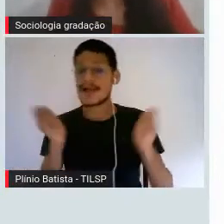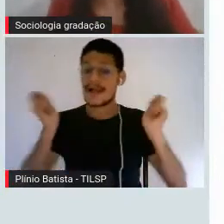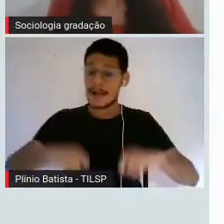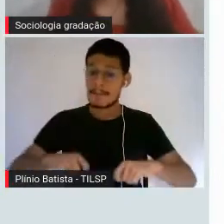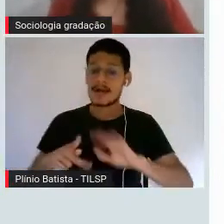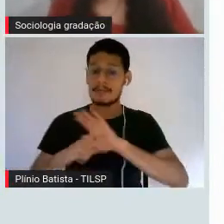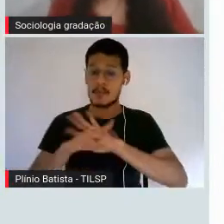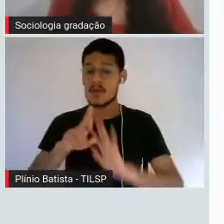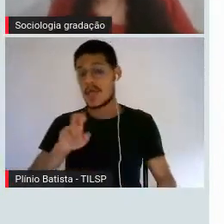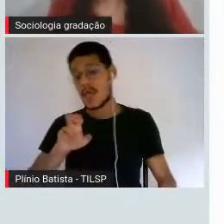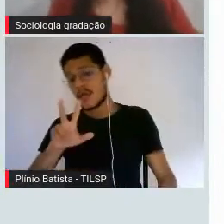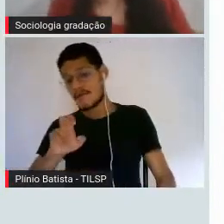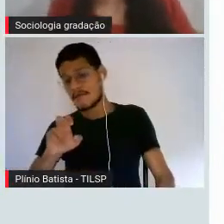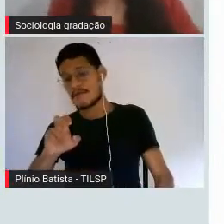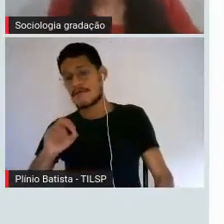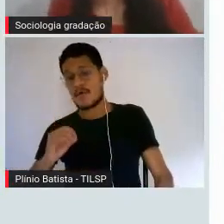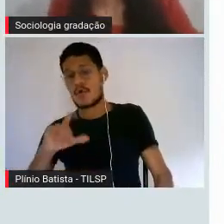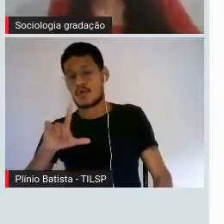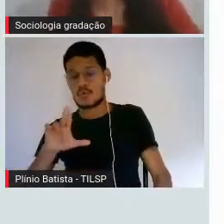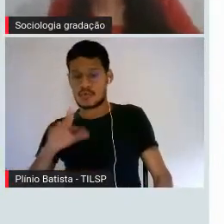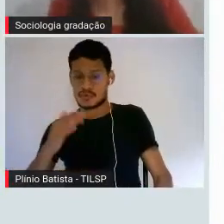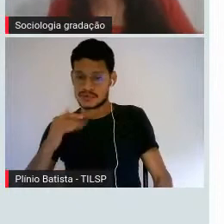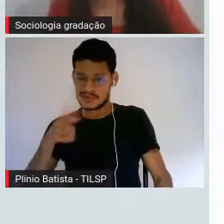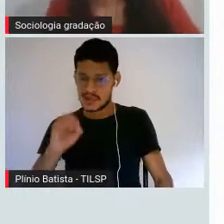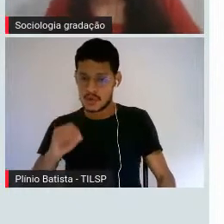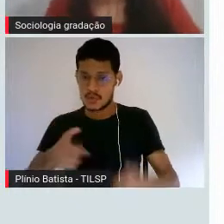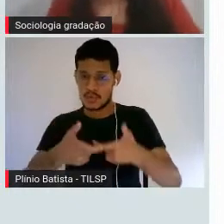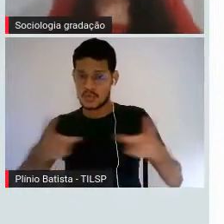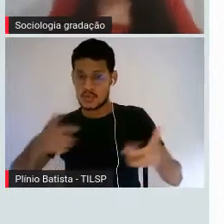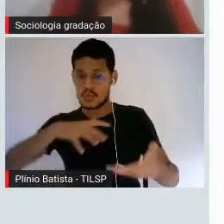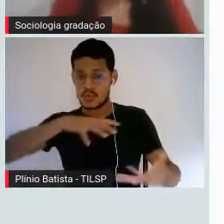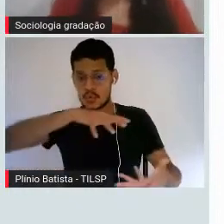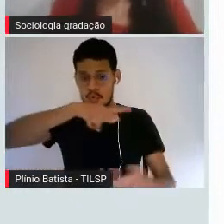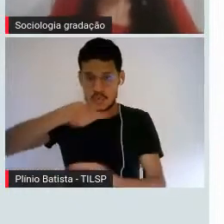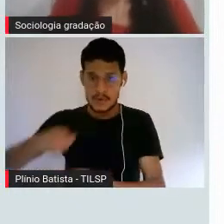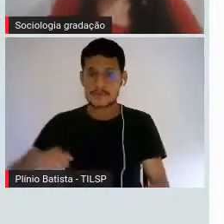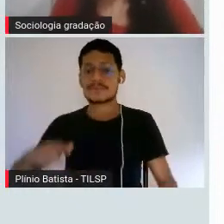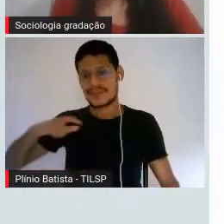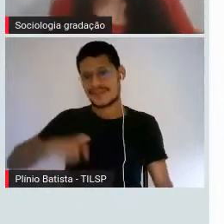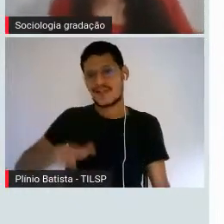E aí a gente traz a questão de Saint-Simon, que